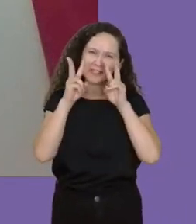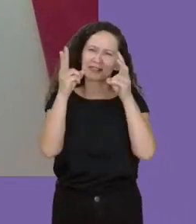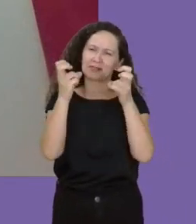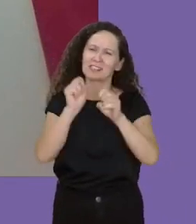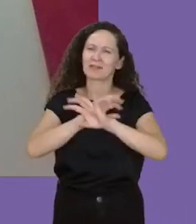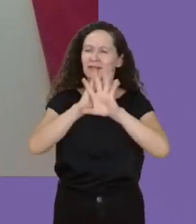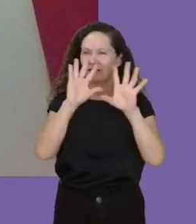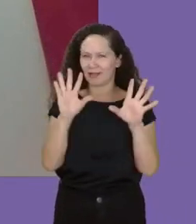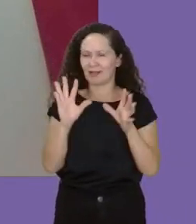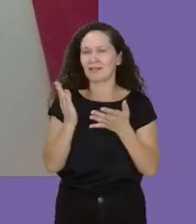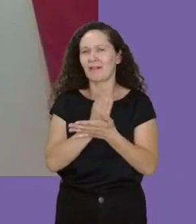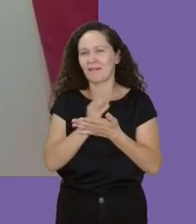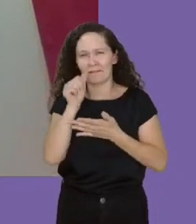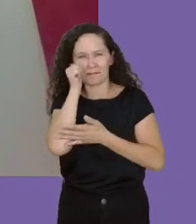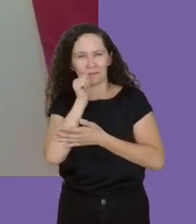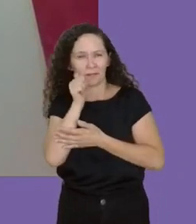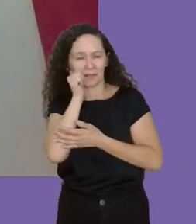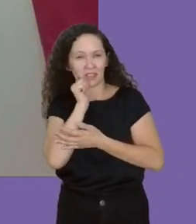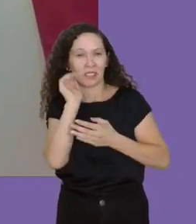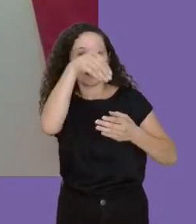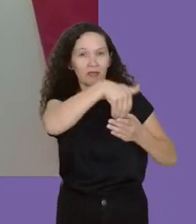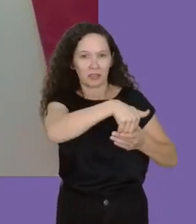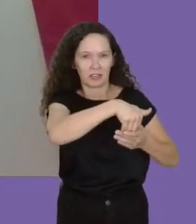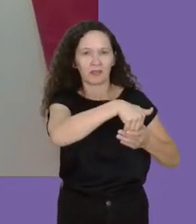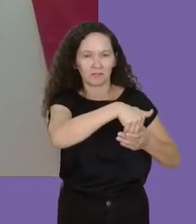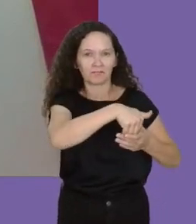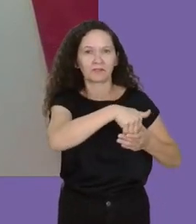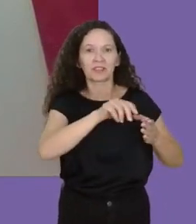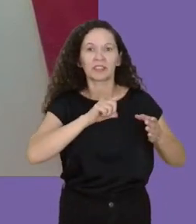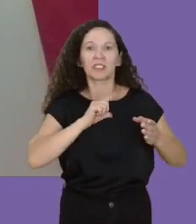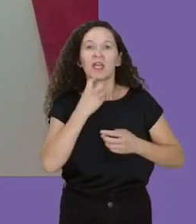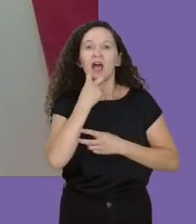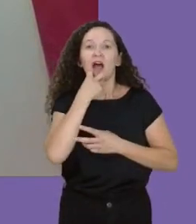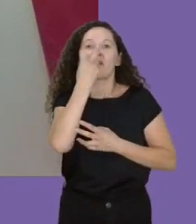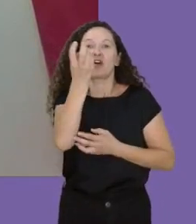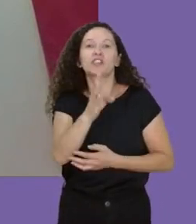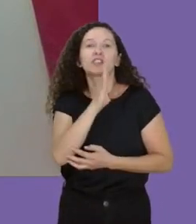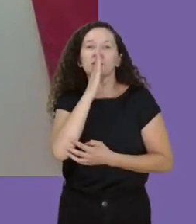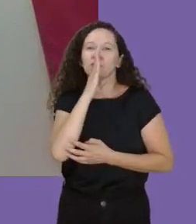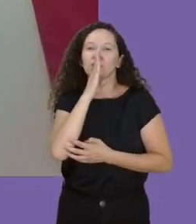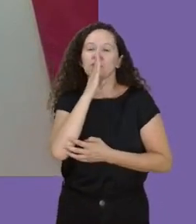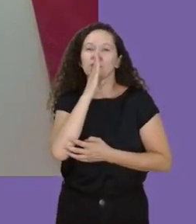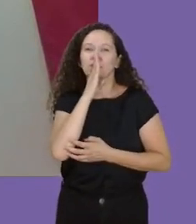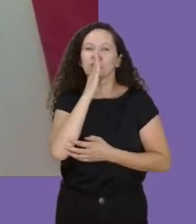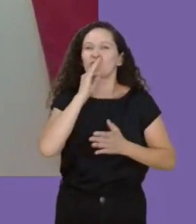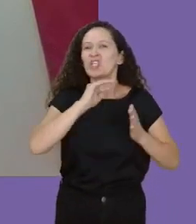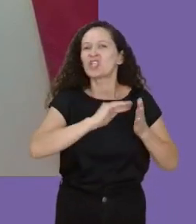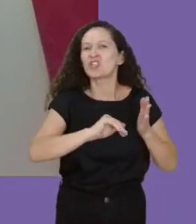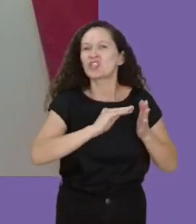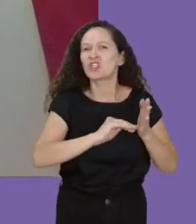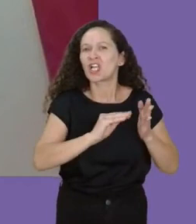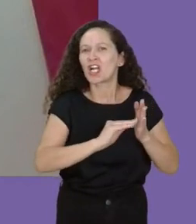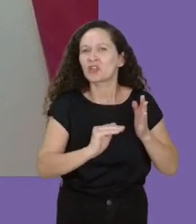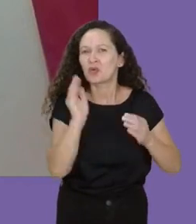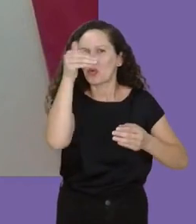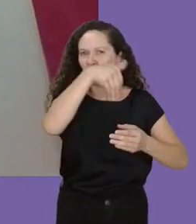muitos casos de mulheres eleitas que têm a sua voz cassada quando estão no parlamento, próprios